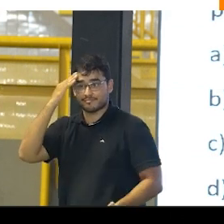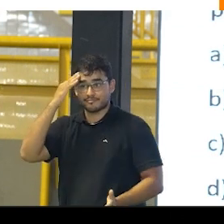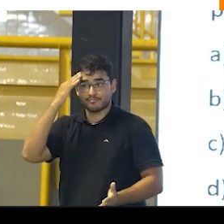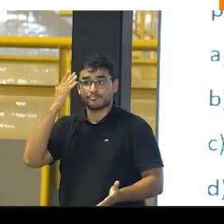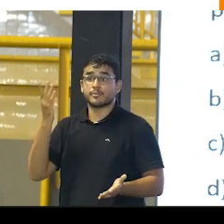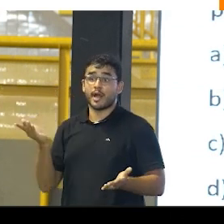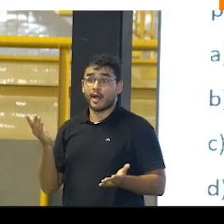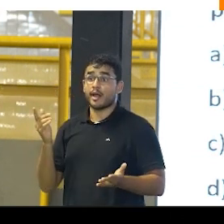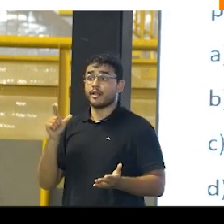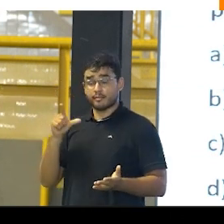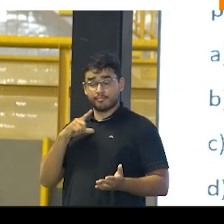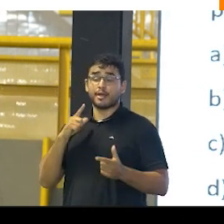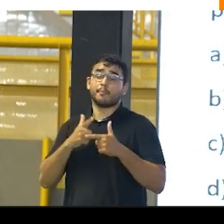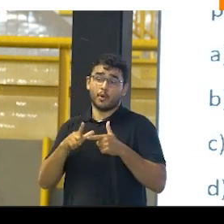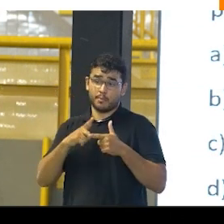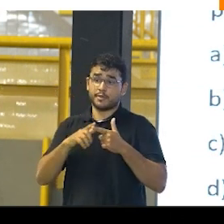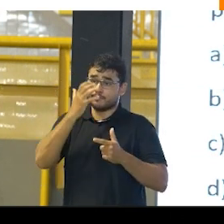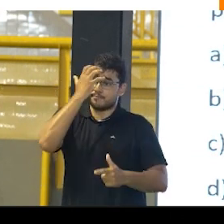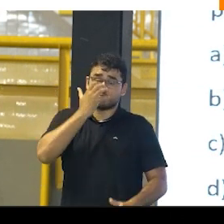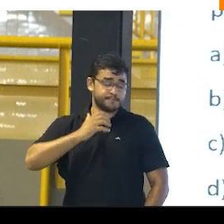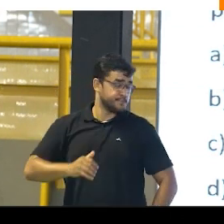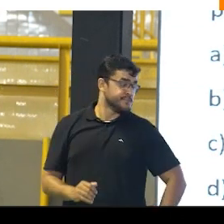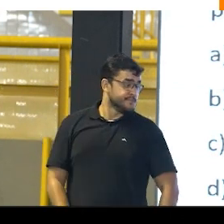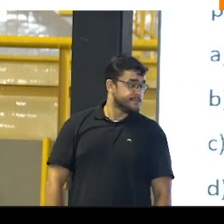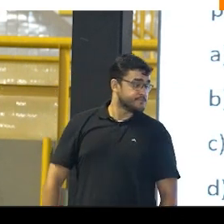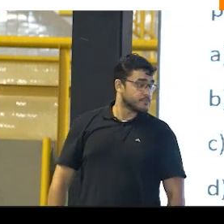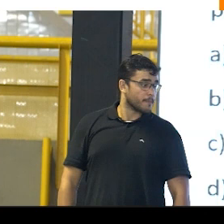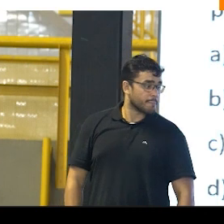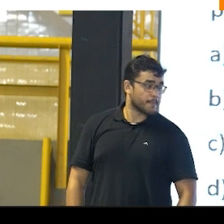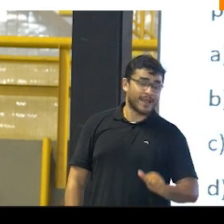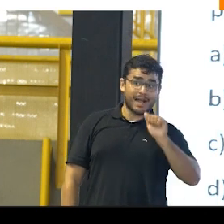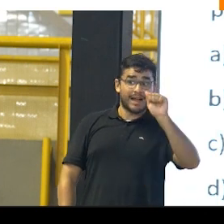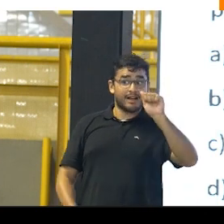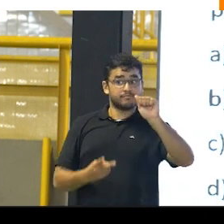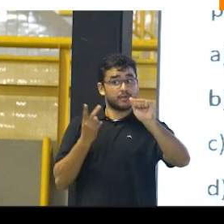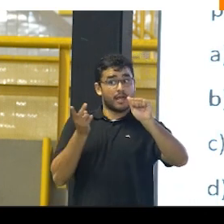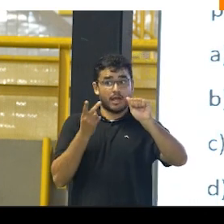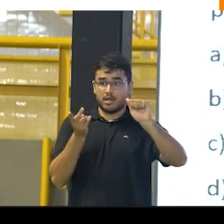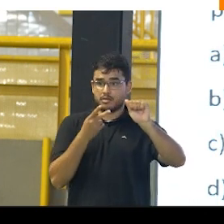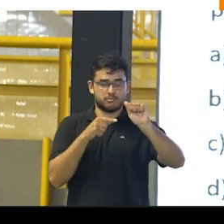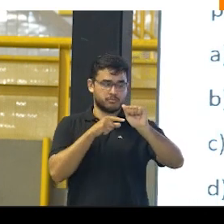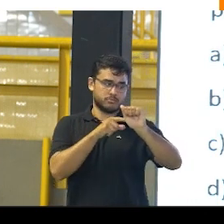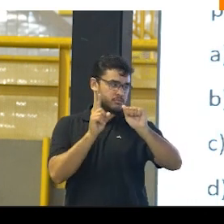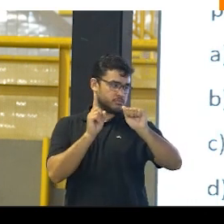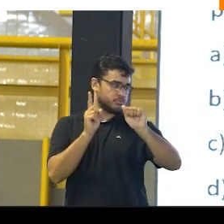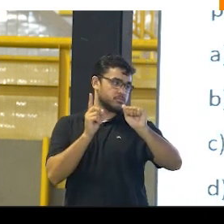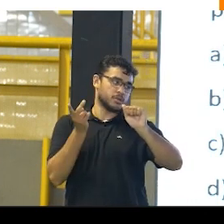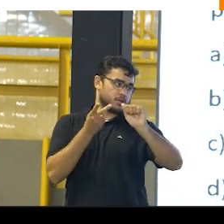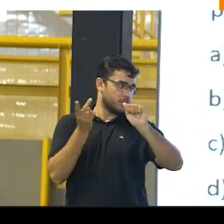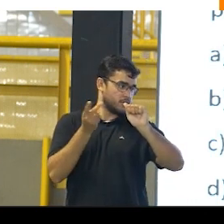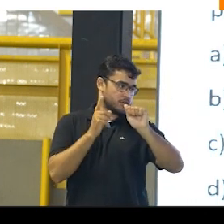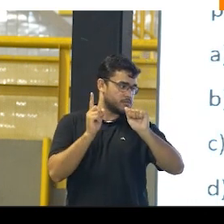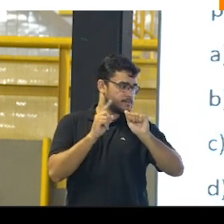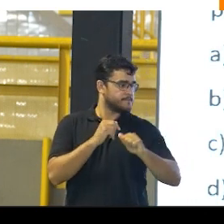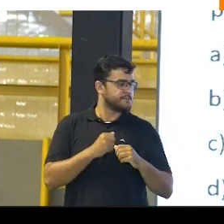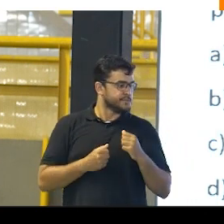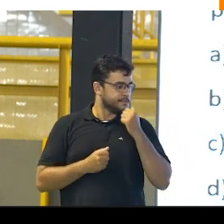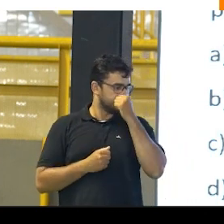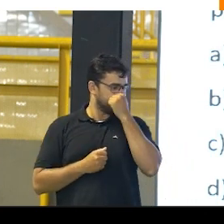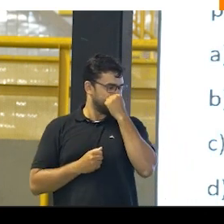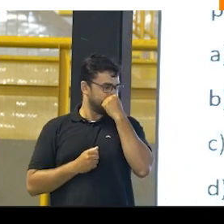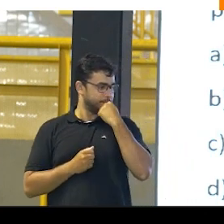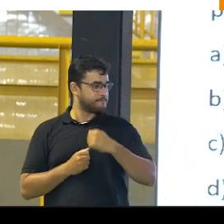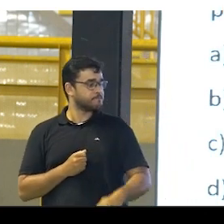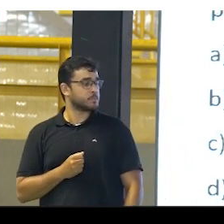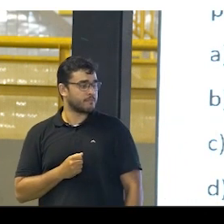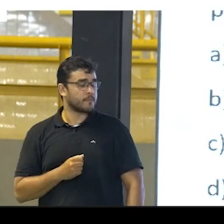porque associa fontes renováveis a fontes não impactantes, está errado.